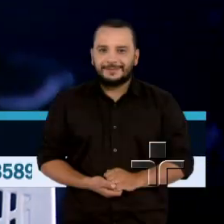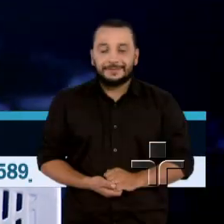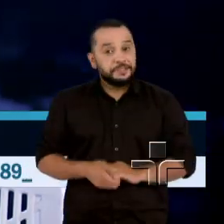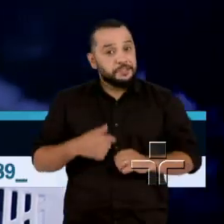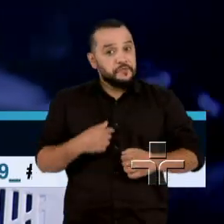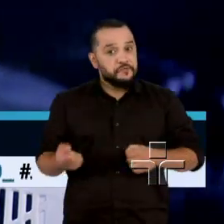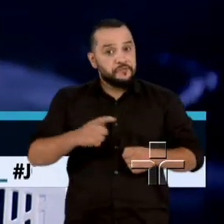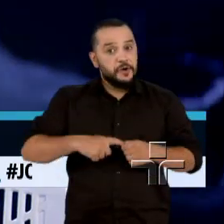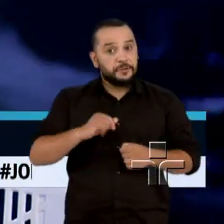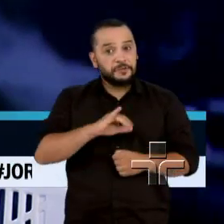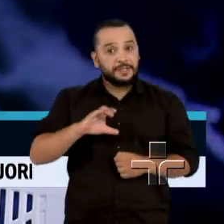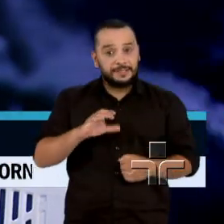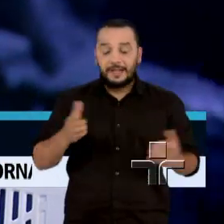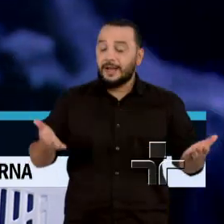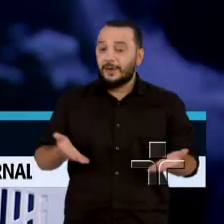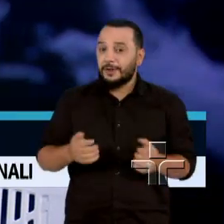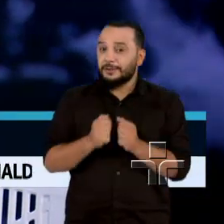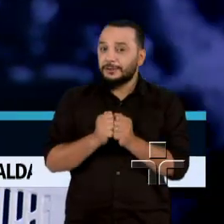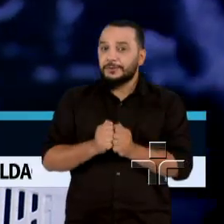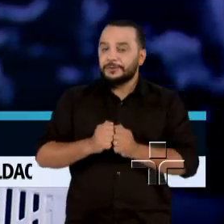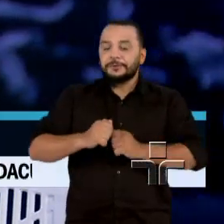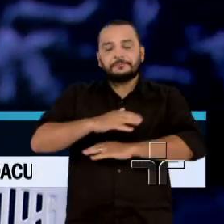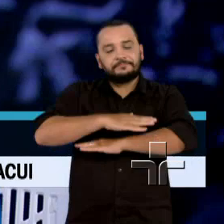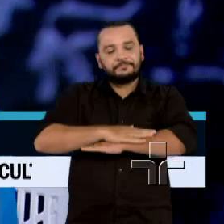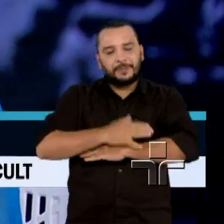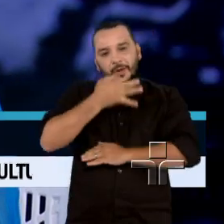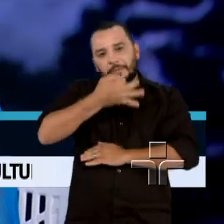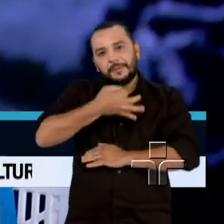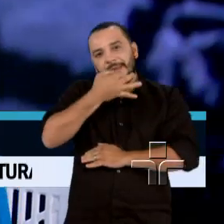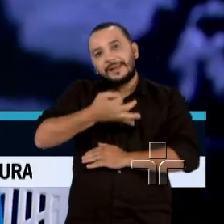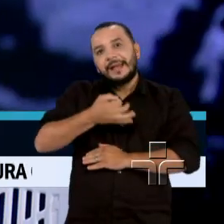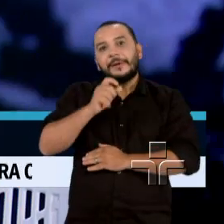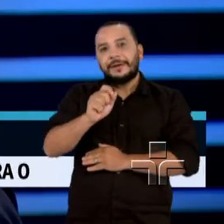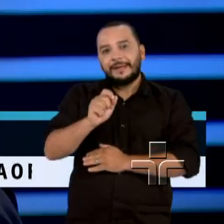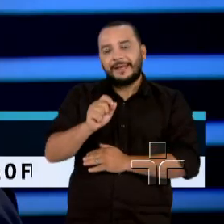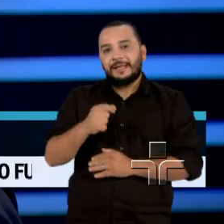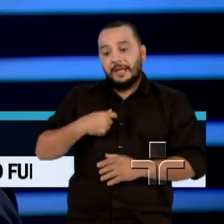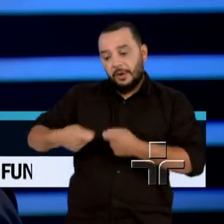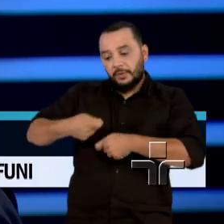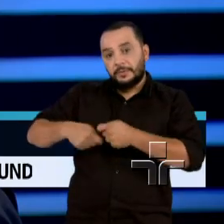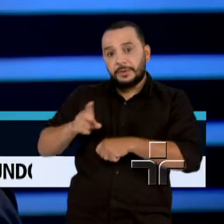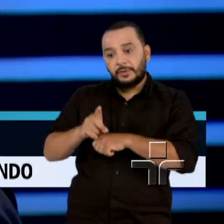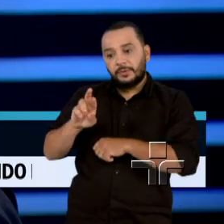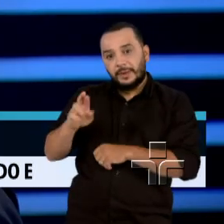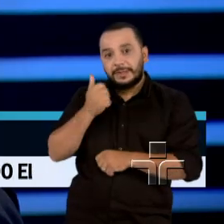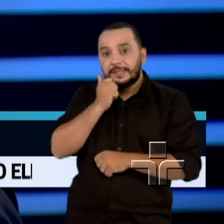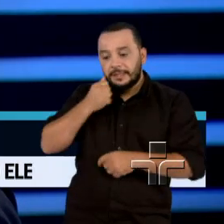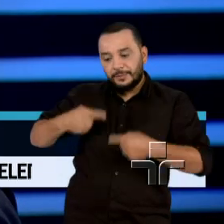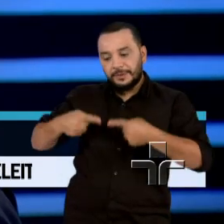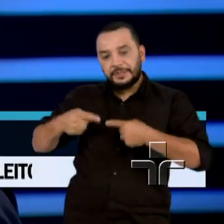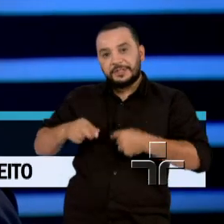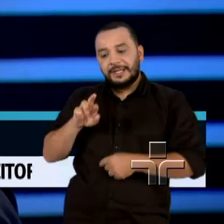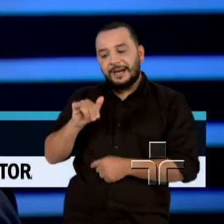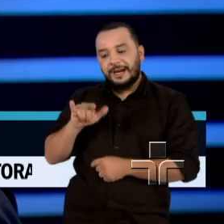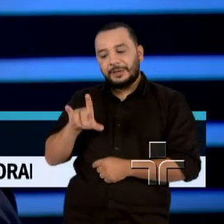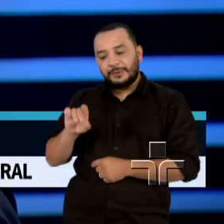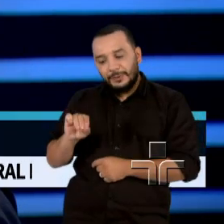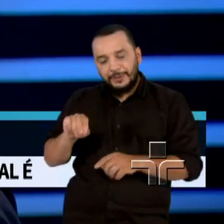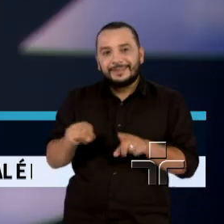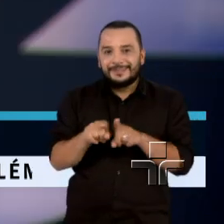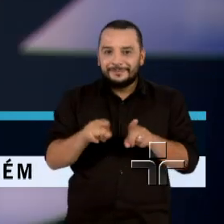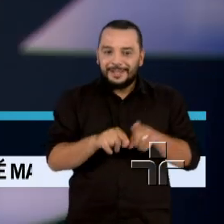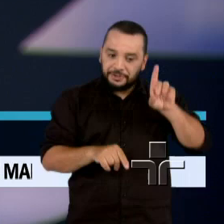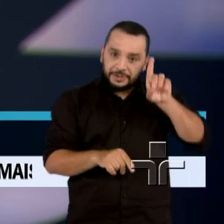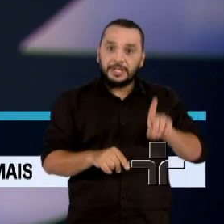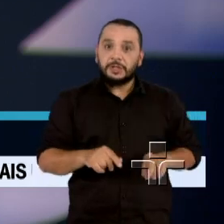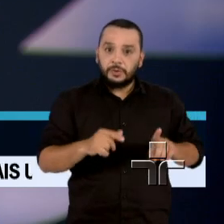Estamos de volta com o Jornal da Cultura e agora na companhia dos nossos comentaristas, o economista e doutor em ciência política Ricardo Senes e a